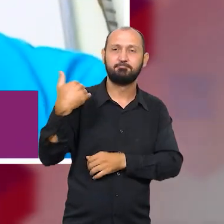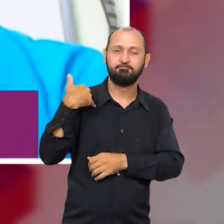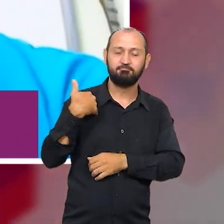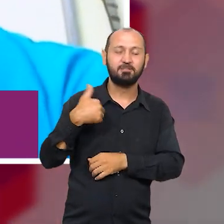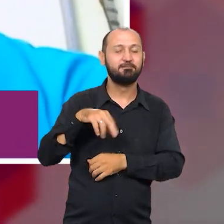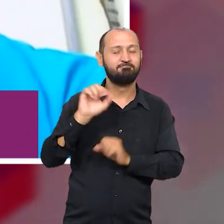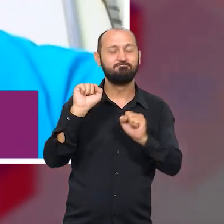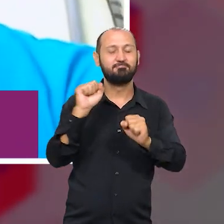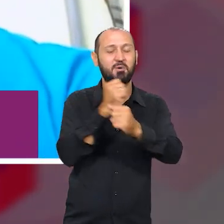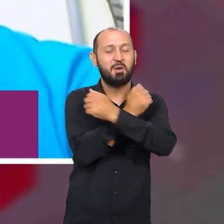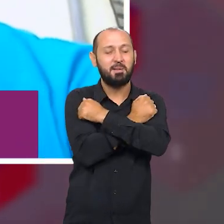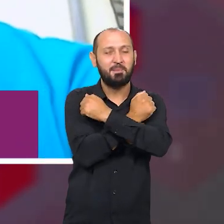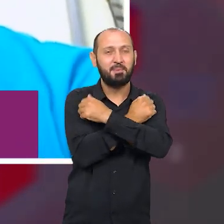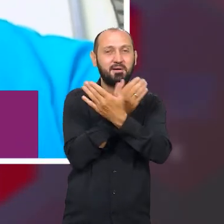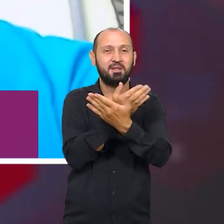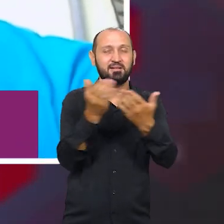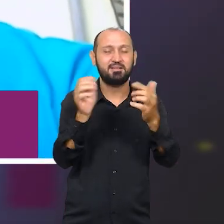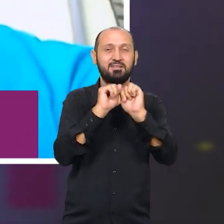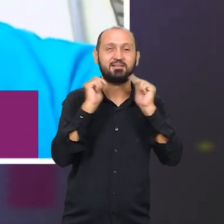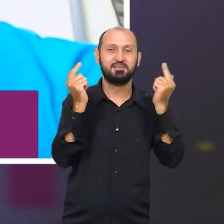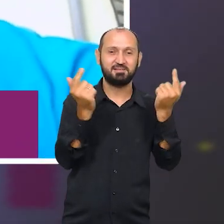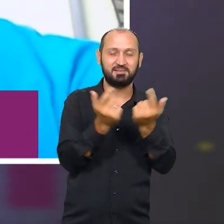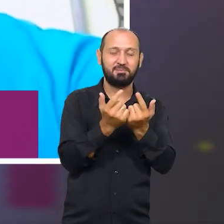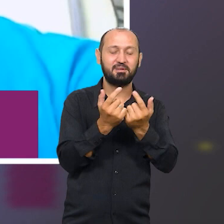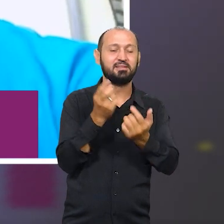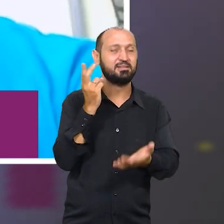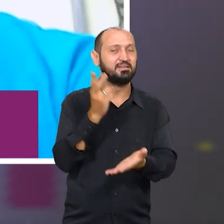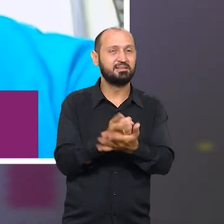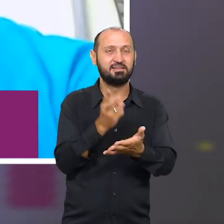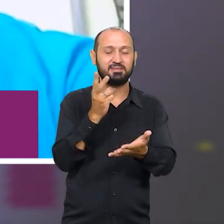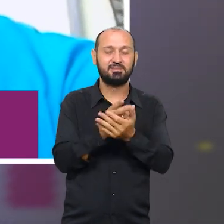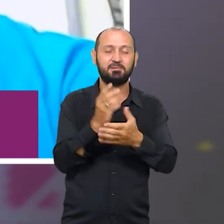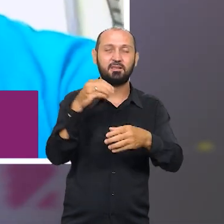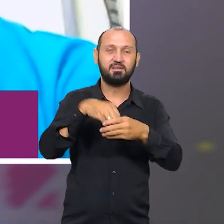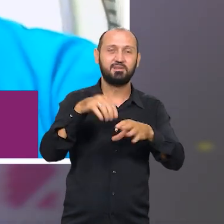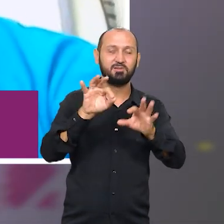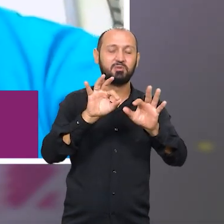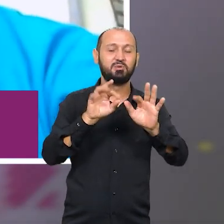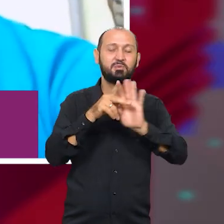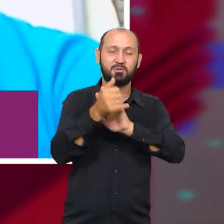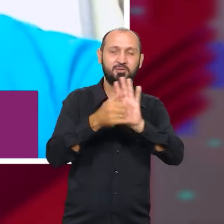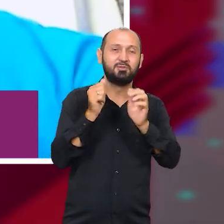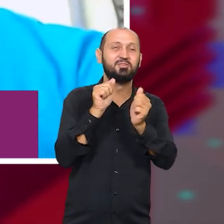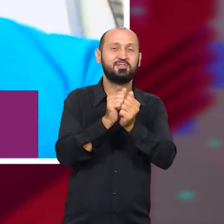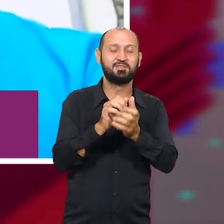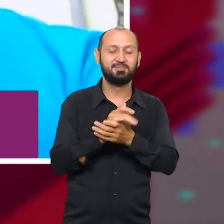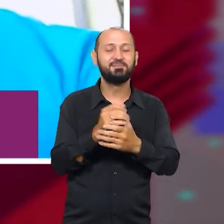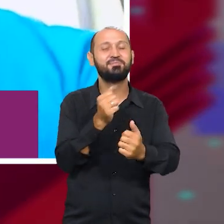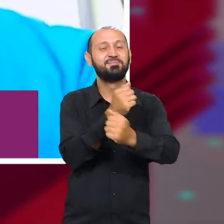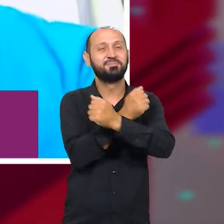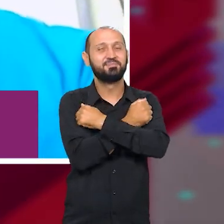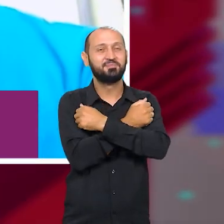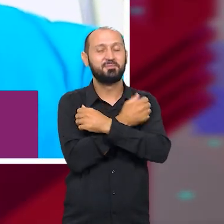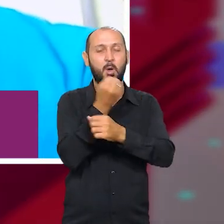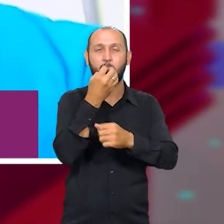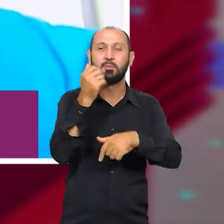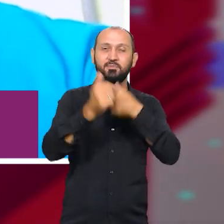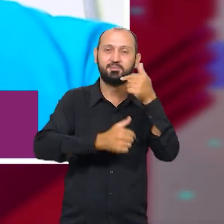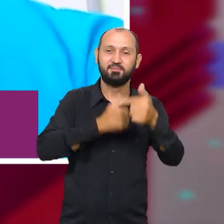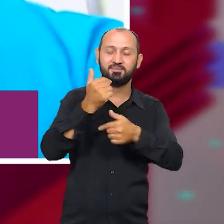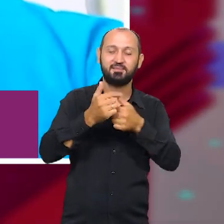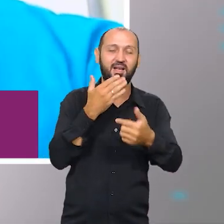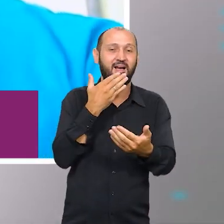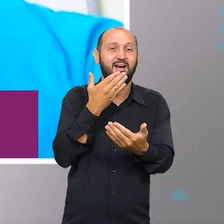contar com a gente. Um abraço aí a todos da Assembleia Legislativa, que sempre está aí nos projetos junto com a gente. Um abraço para vocês e um bom